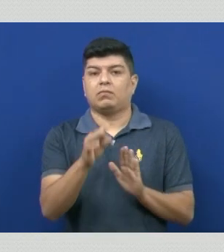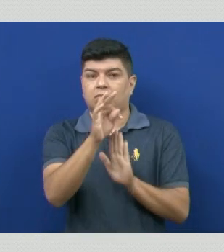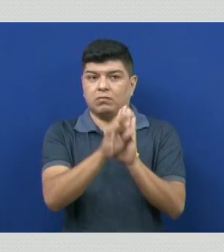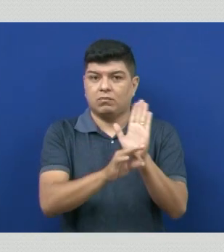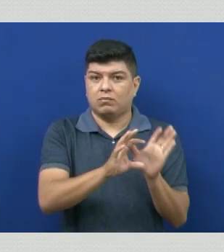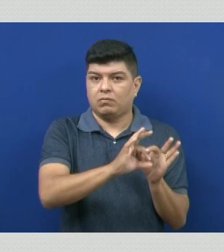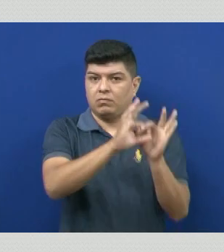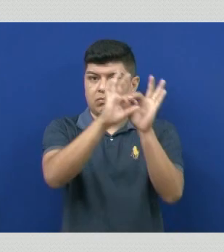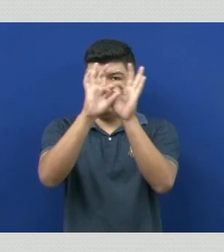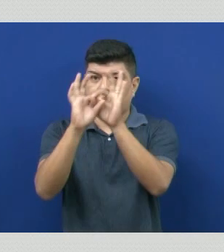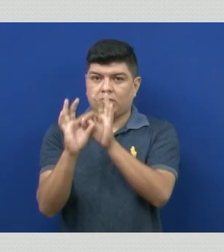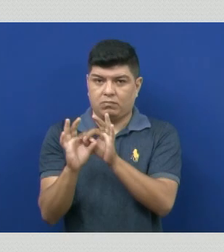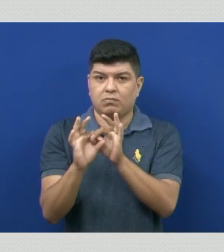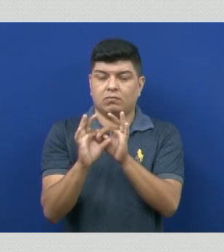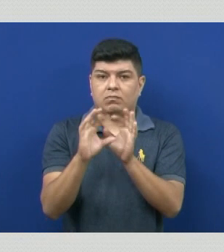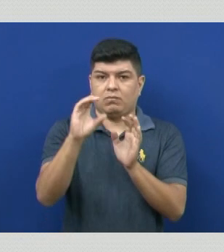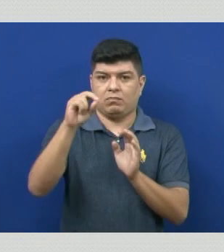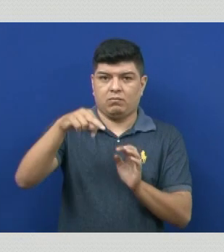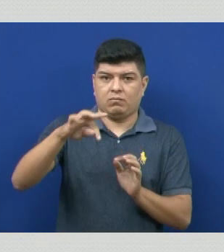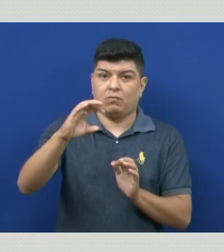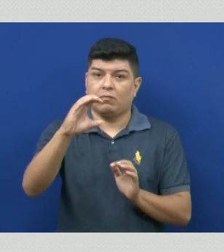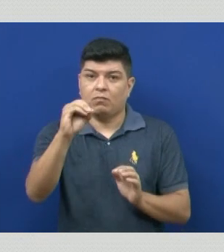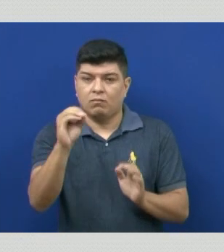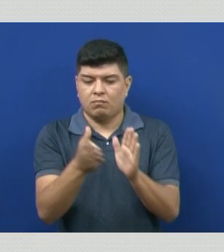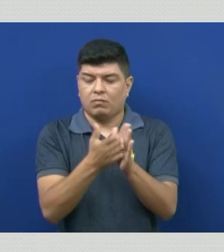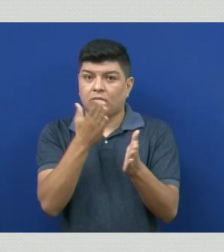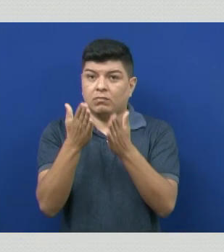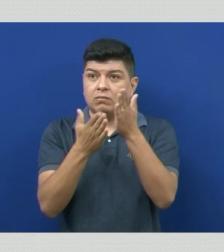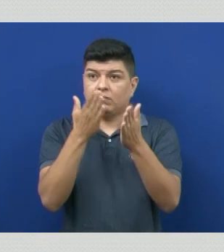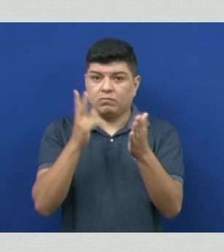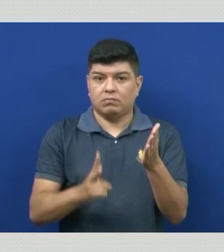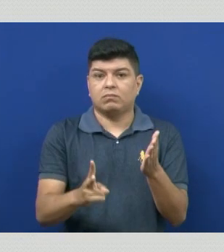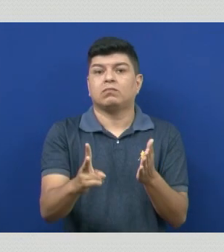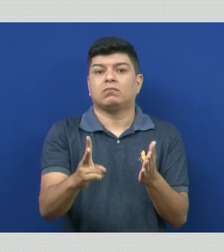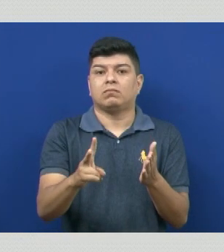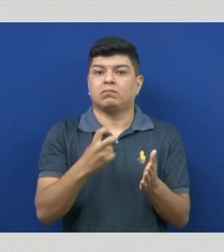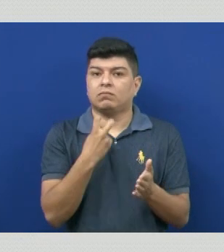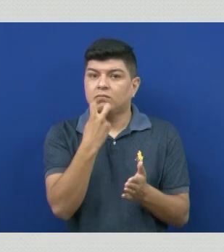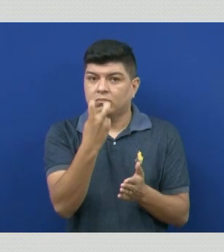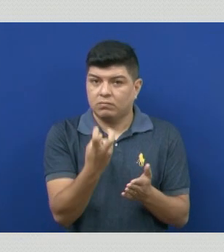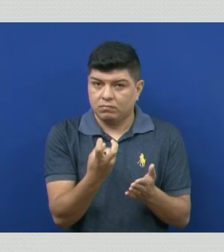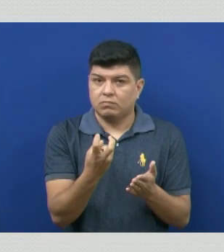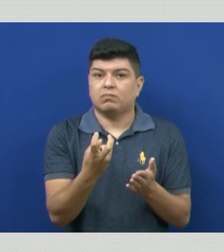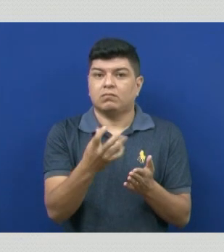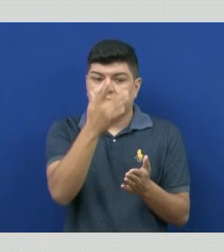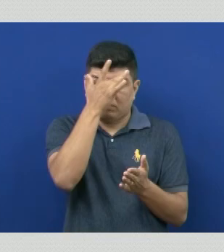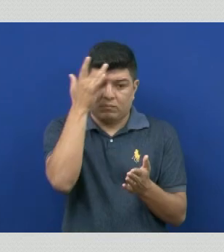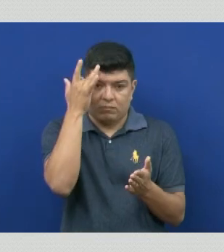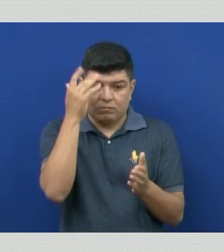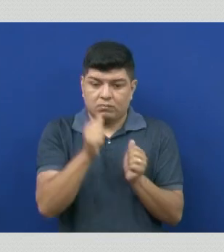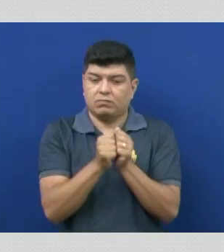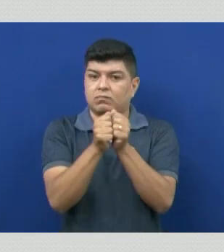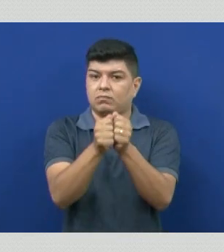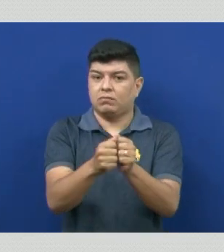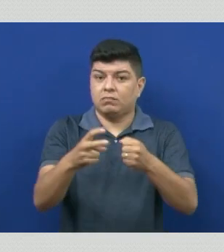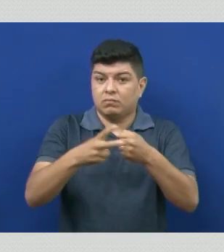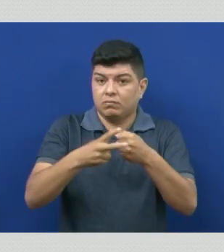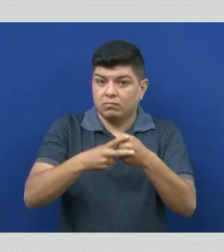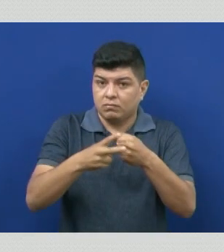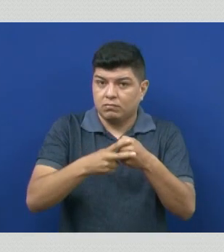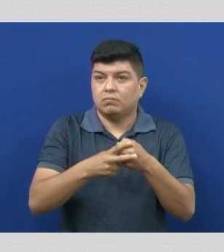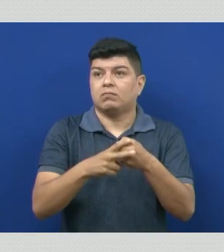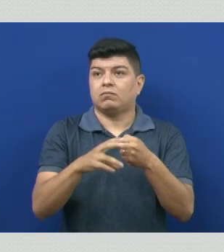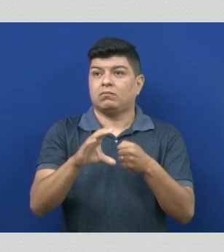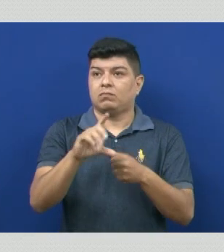pontos geralmente aparecem para indicar que a seguir haverá a fala direta de um personagem, além de estarem acompanhados de um verbo de